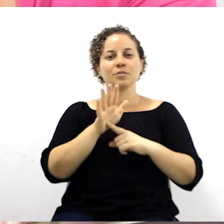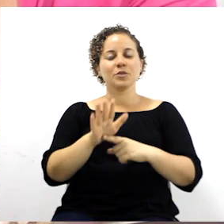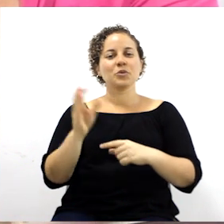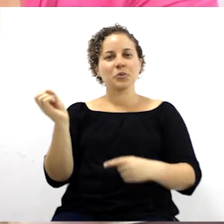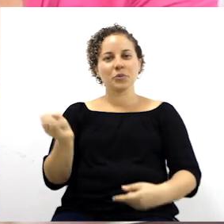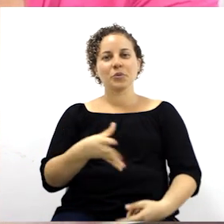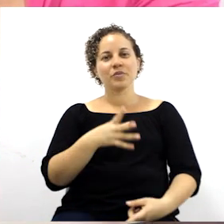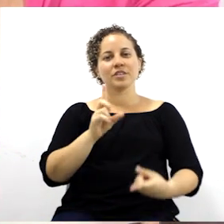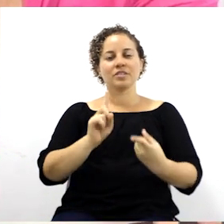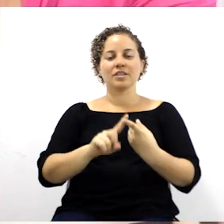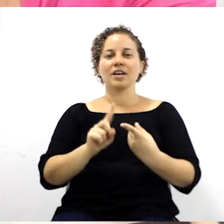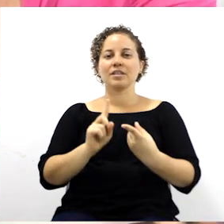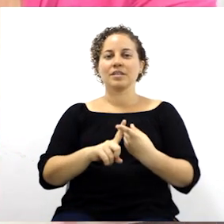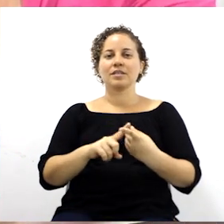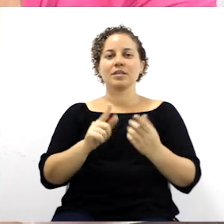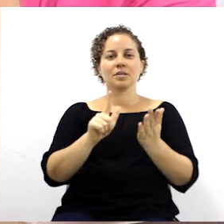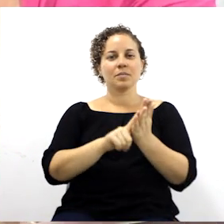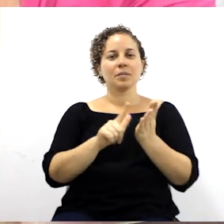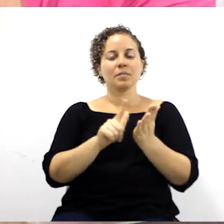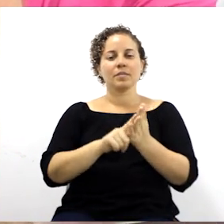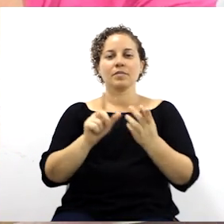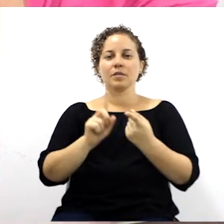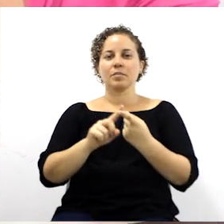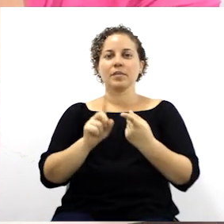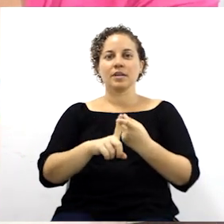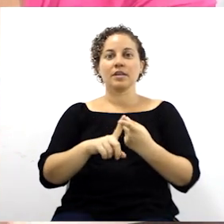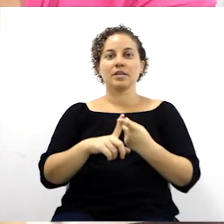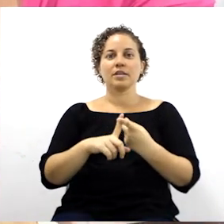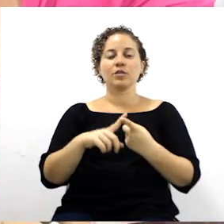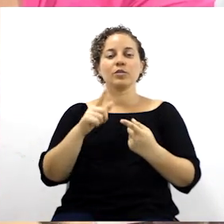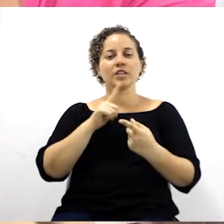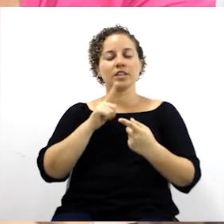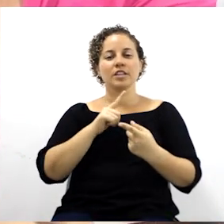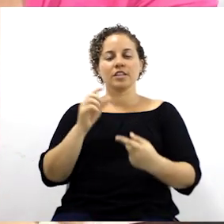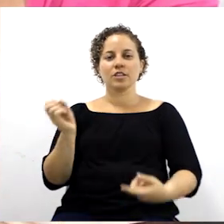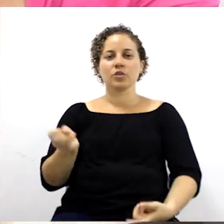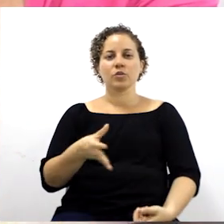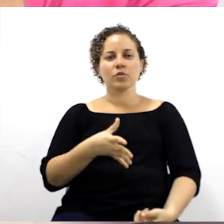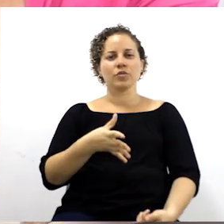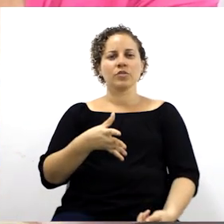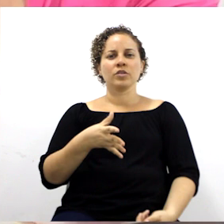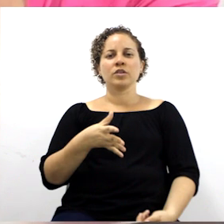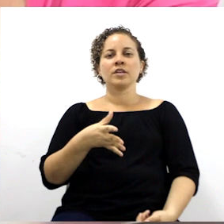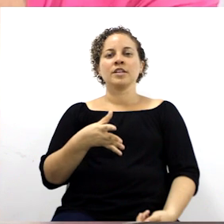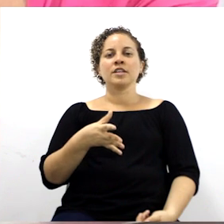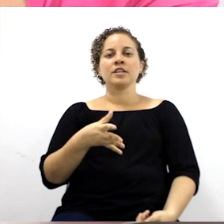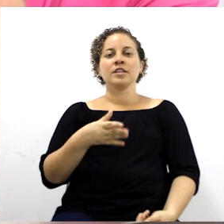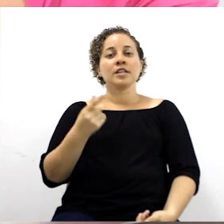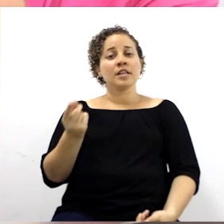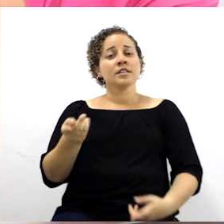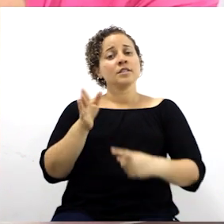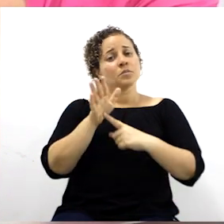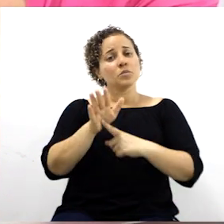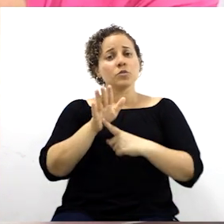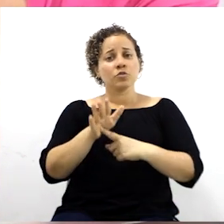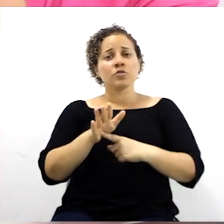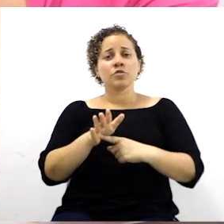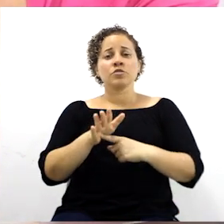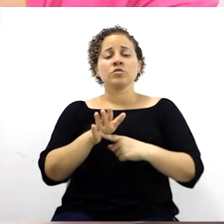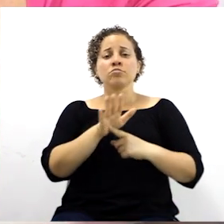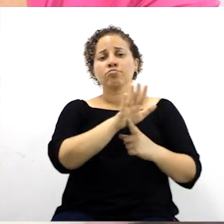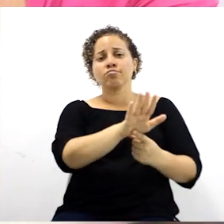novidades, que seria um catálogo, de repente, sobre o que tem de novo, né? Normalmente essa exposição acontece em